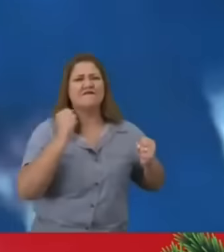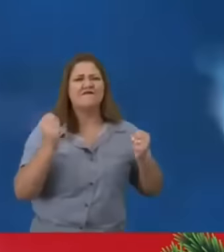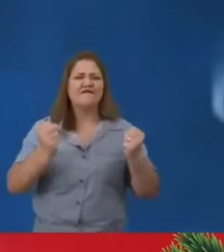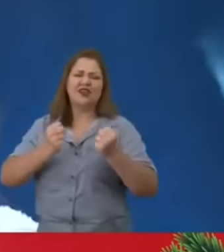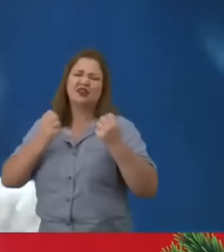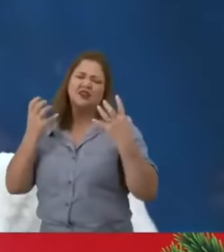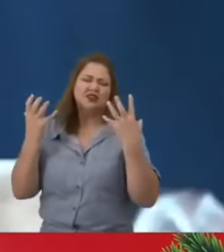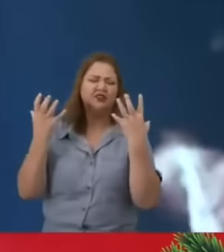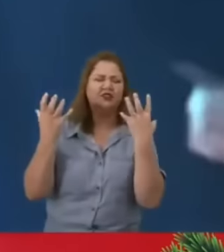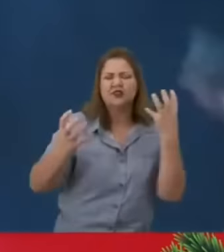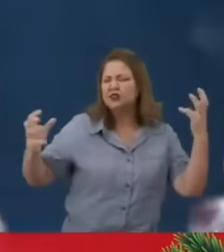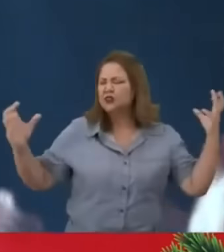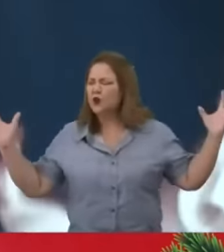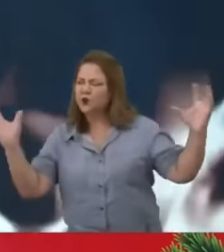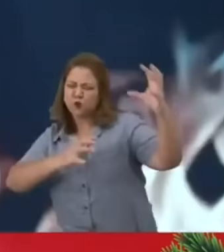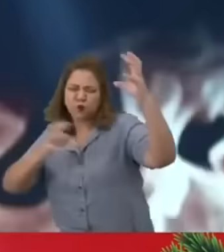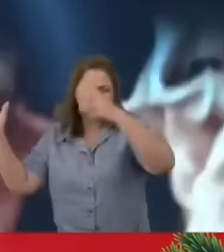é vendaval,